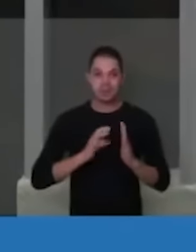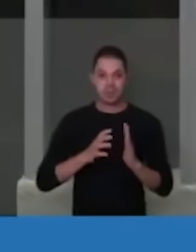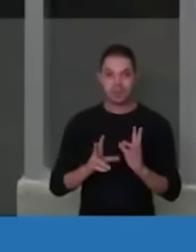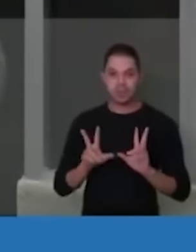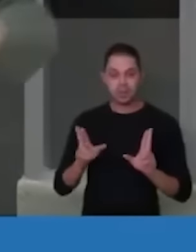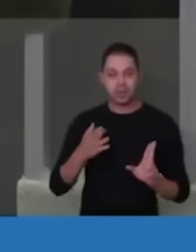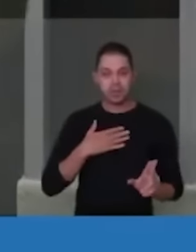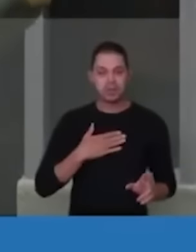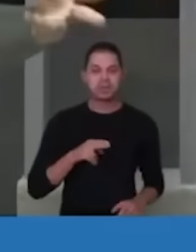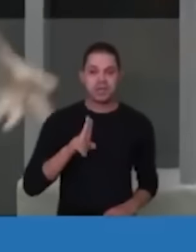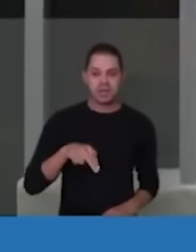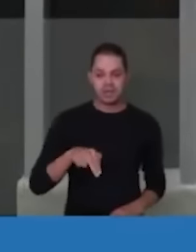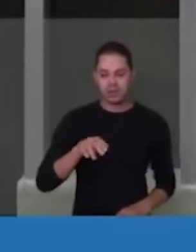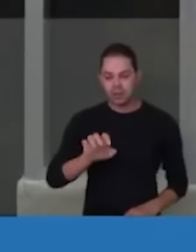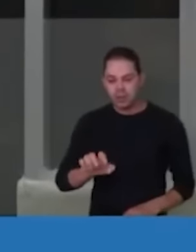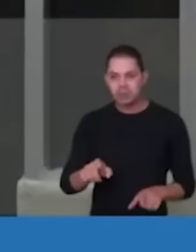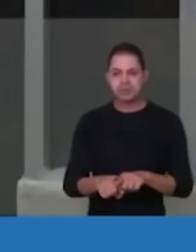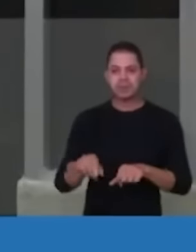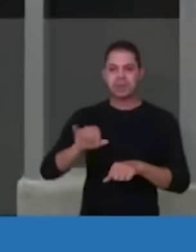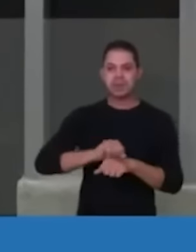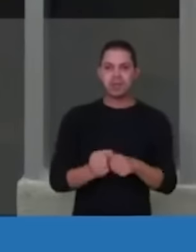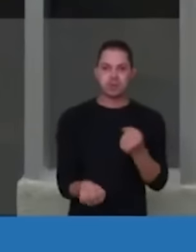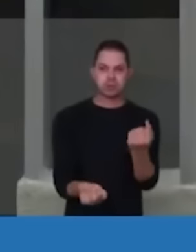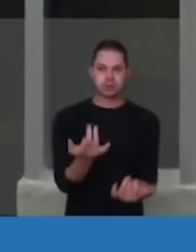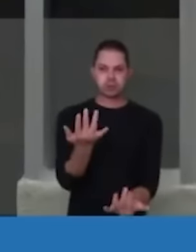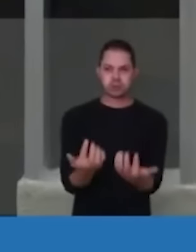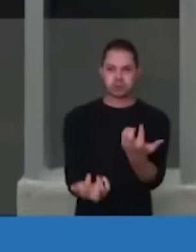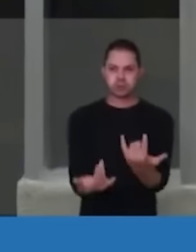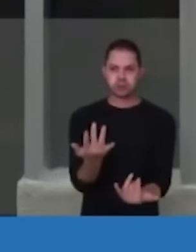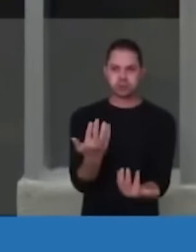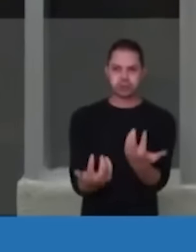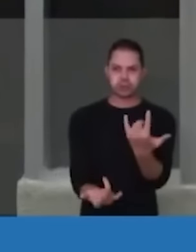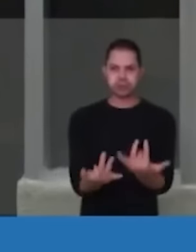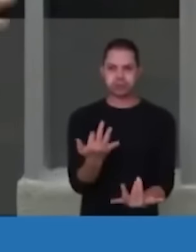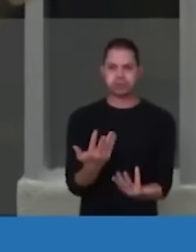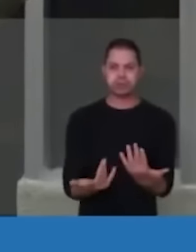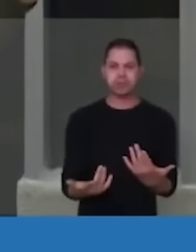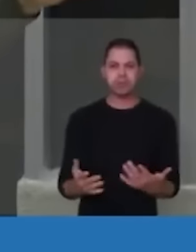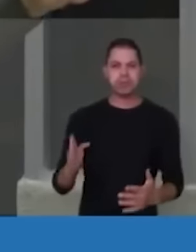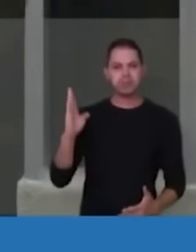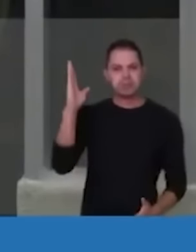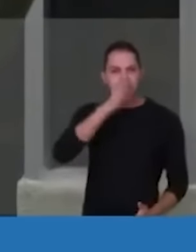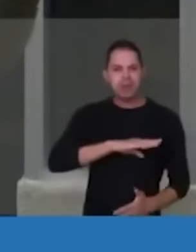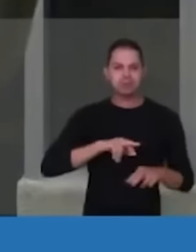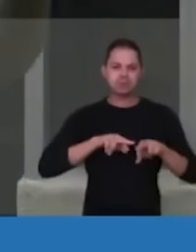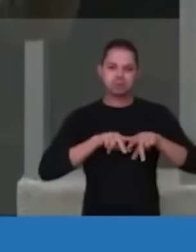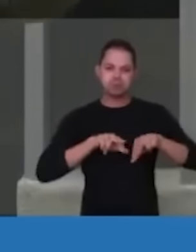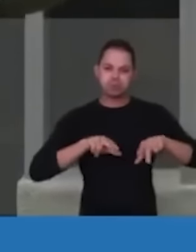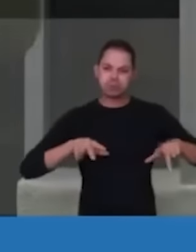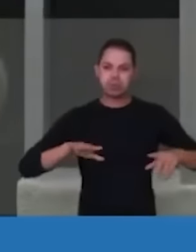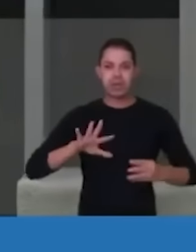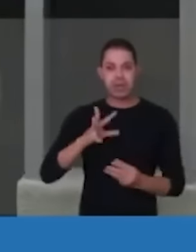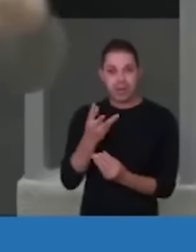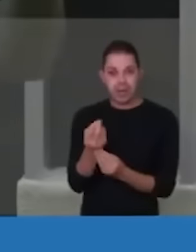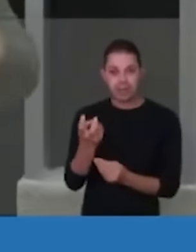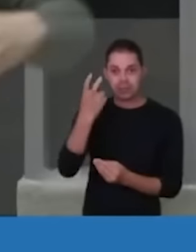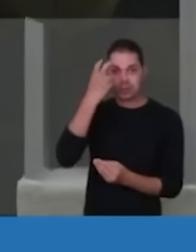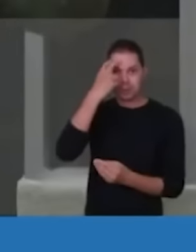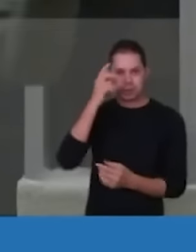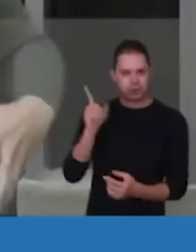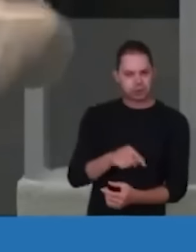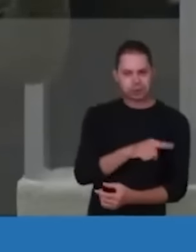na clandestinidade sua sede incendiada foram muitas as barbaridades a arte a cultura censurados